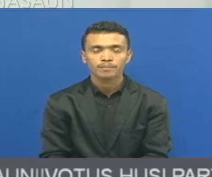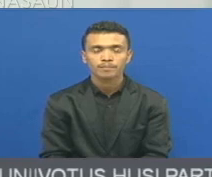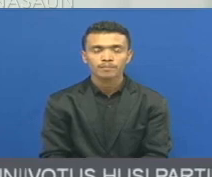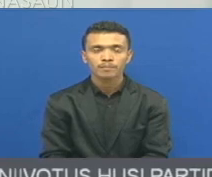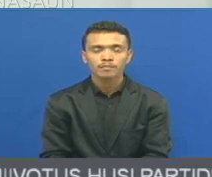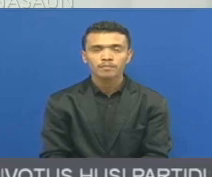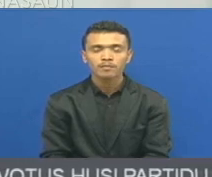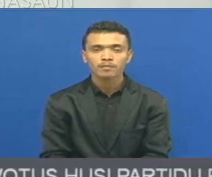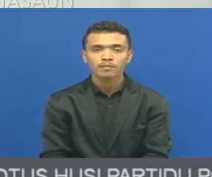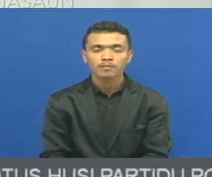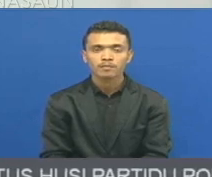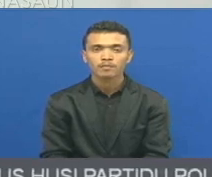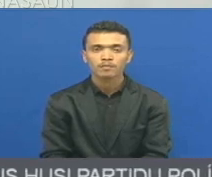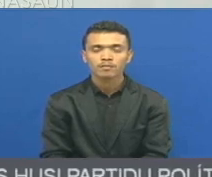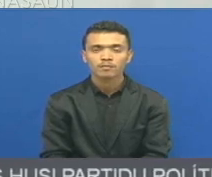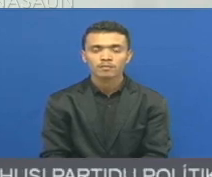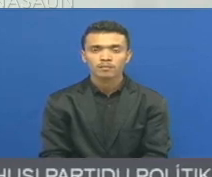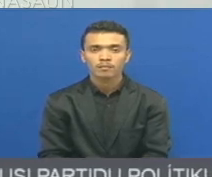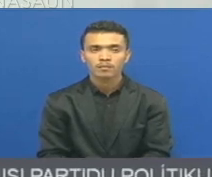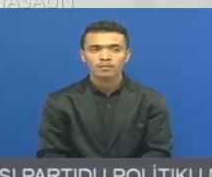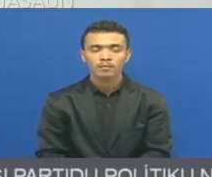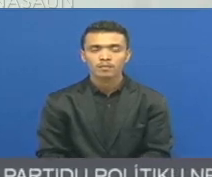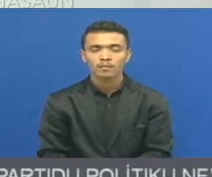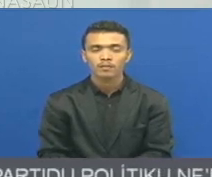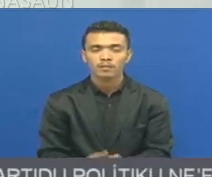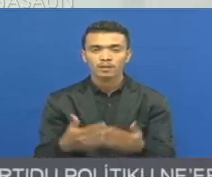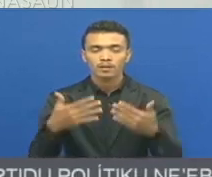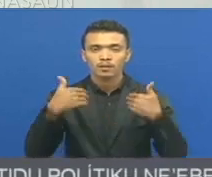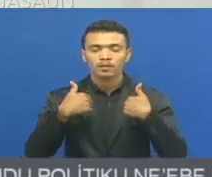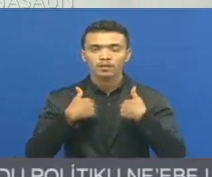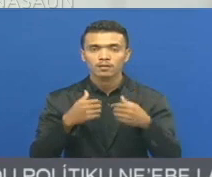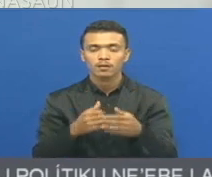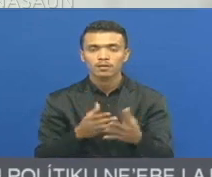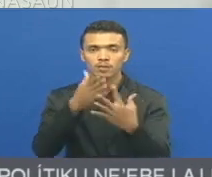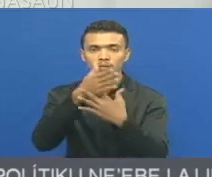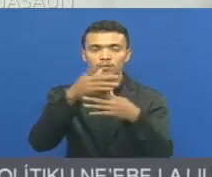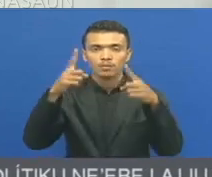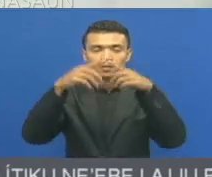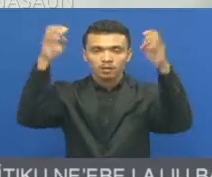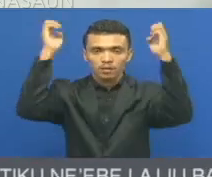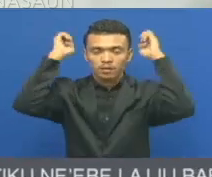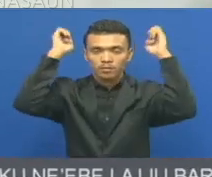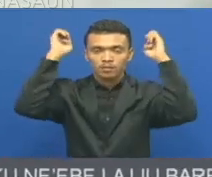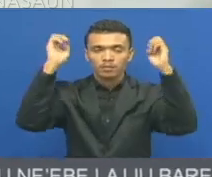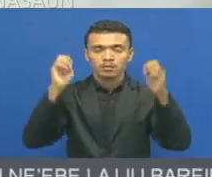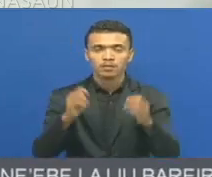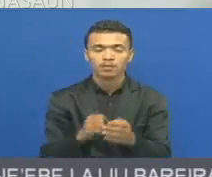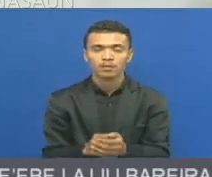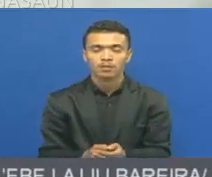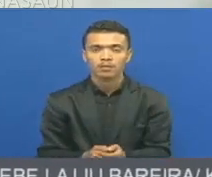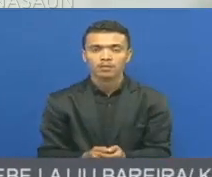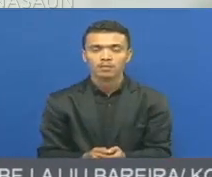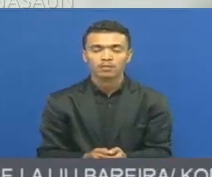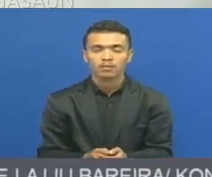que o candidato vai ter uma ansiedade, caso o ensino de ansiedade, acesso à educação, a terceira vela continua a